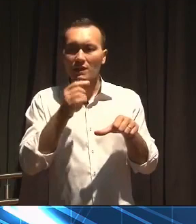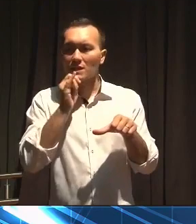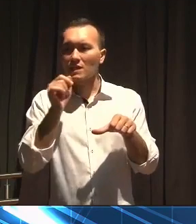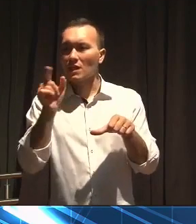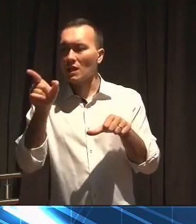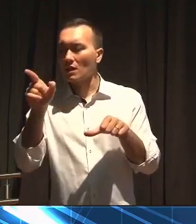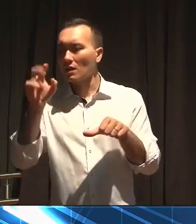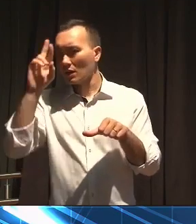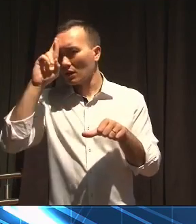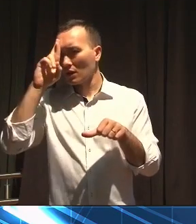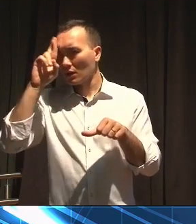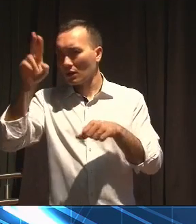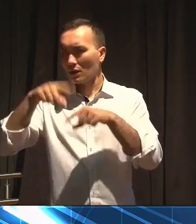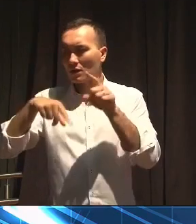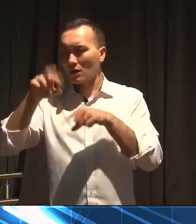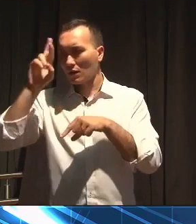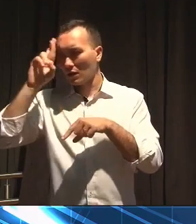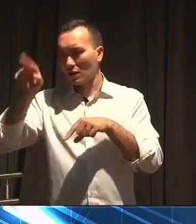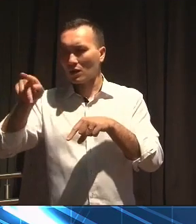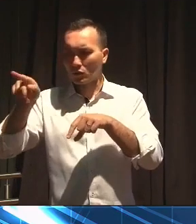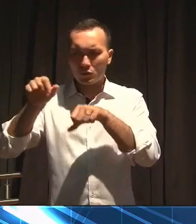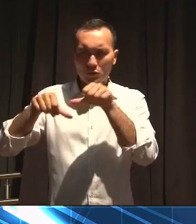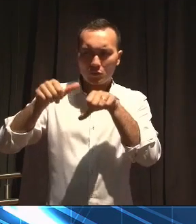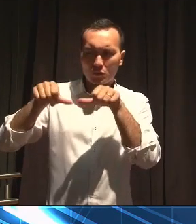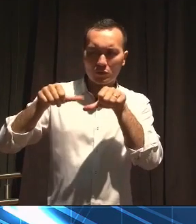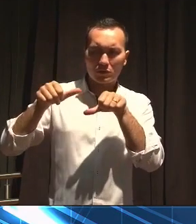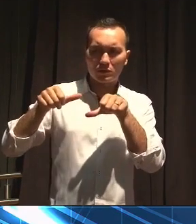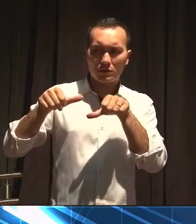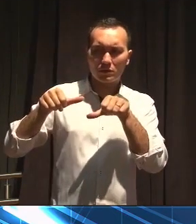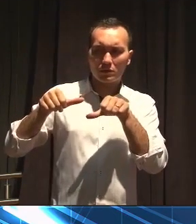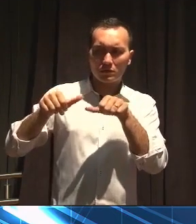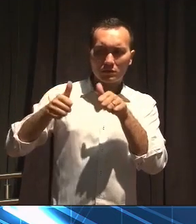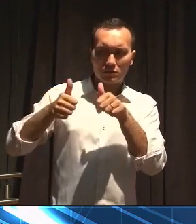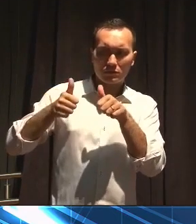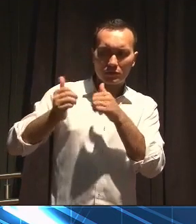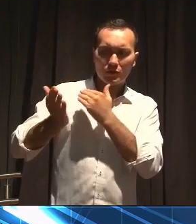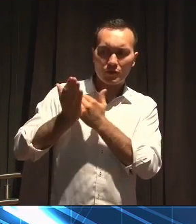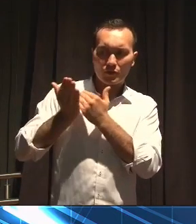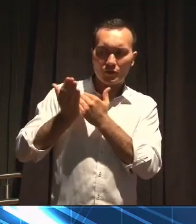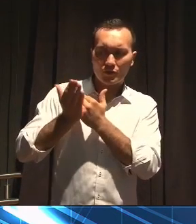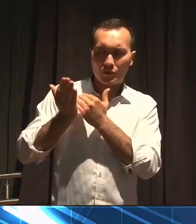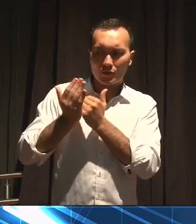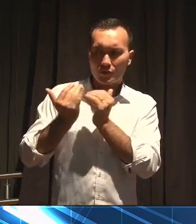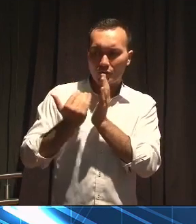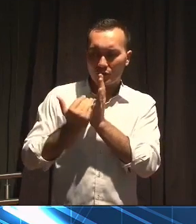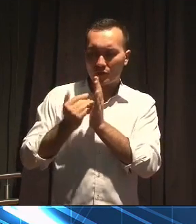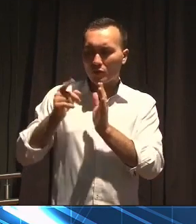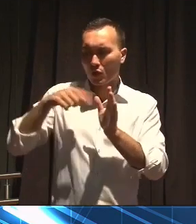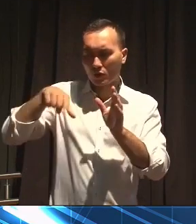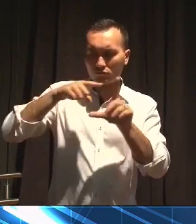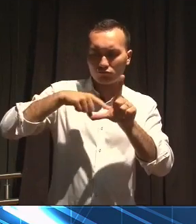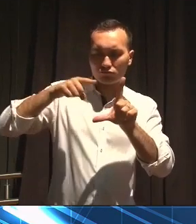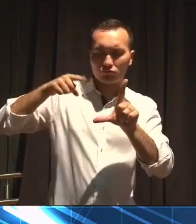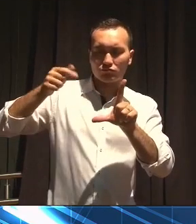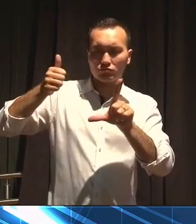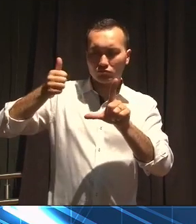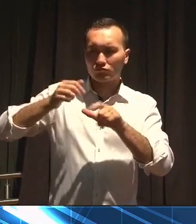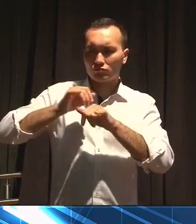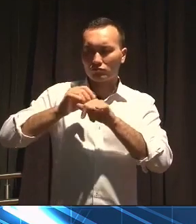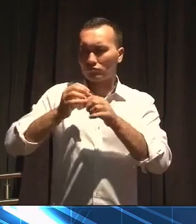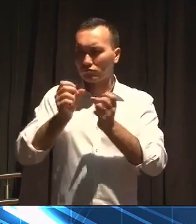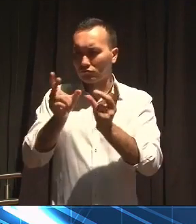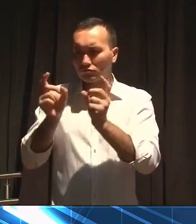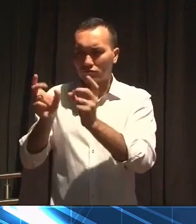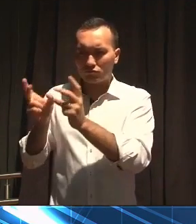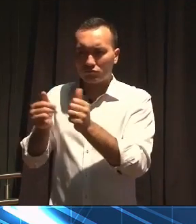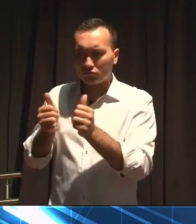se de fato aquilo que ele está fazendo é esperado ou se não é um erro operacional. Se for um erro operacional, pelo menos um dia tu vai perder de custo, mas